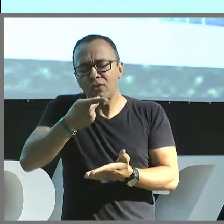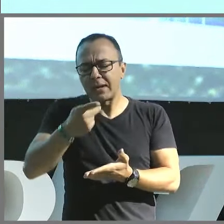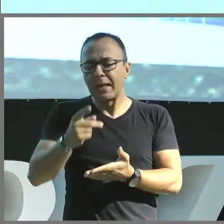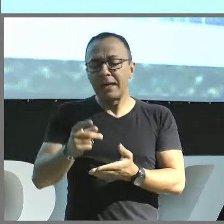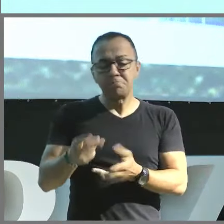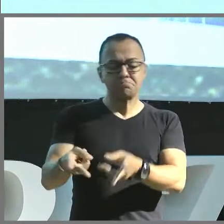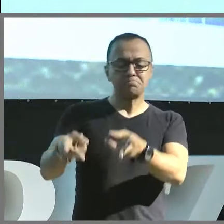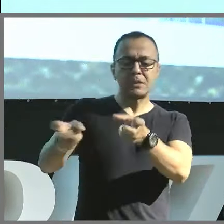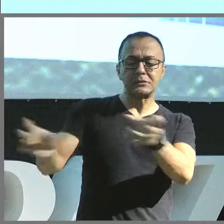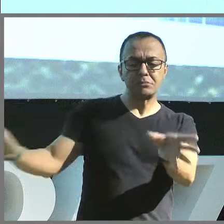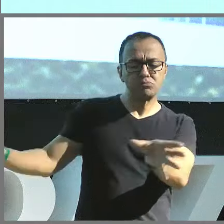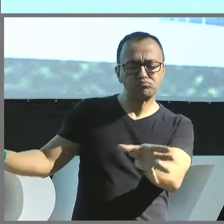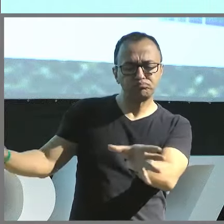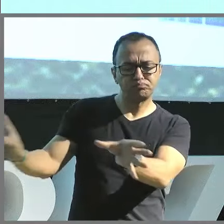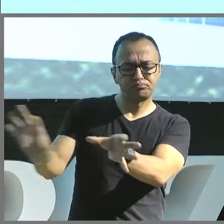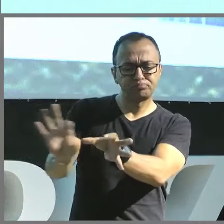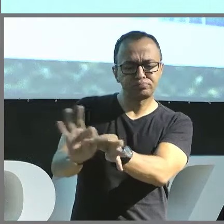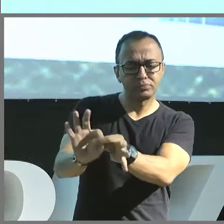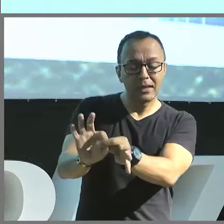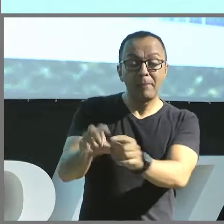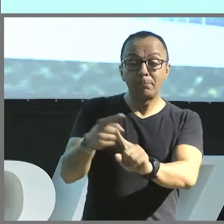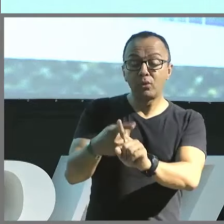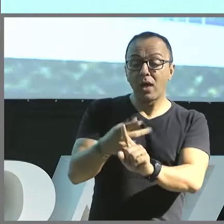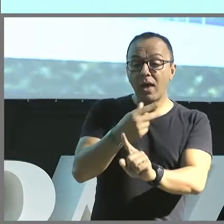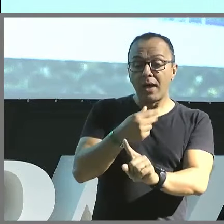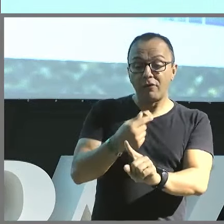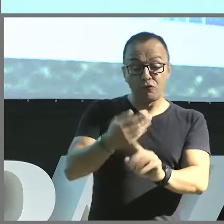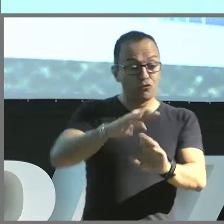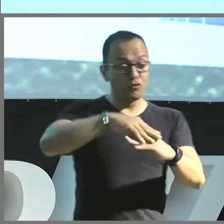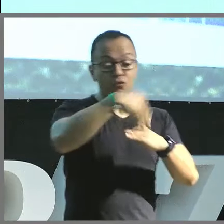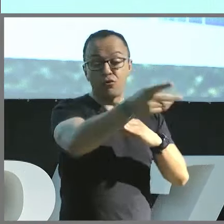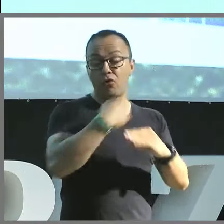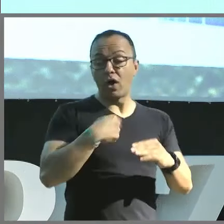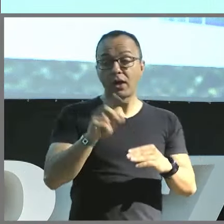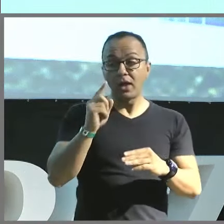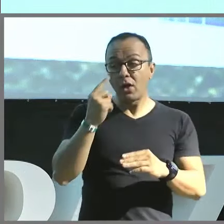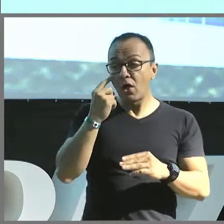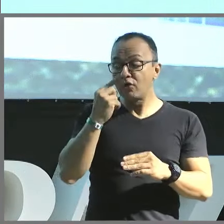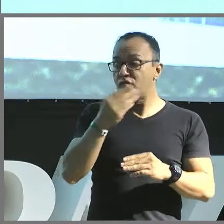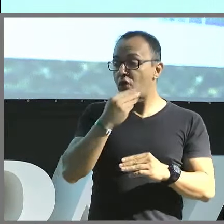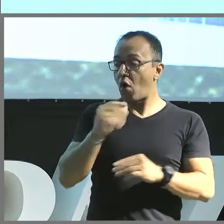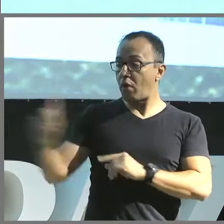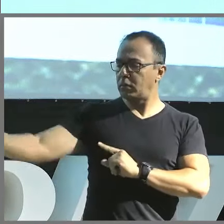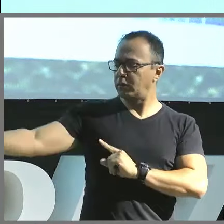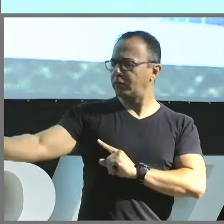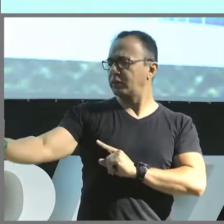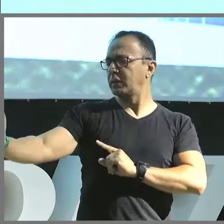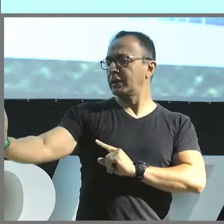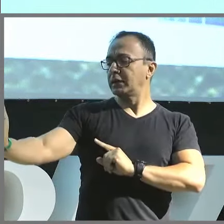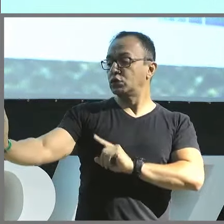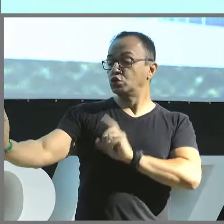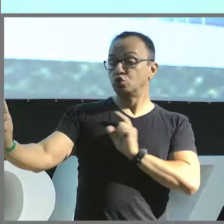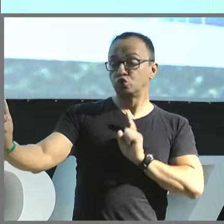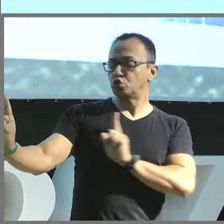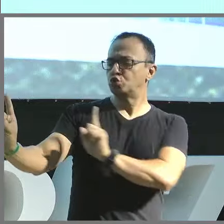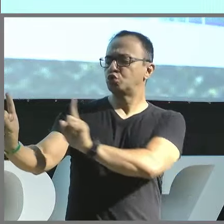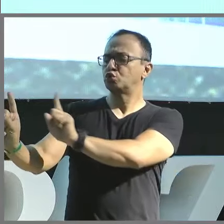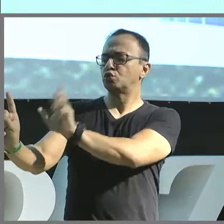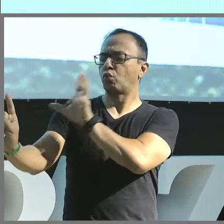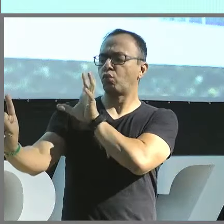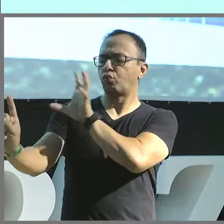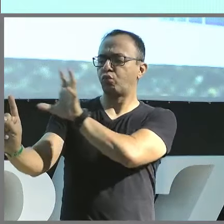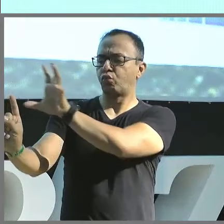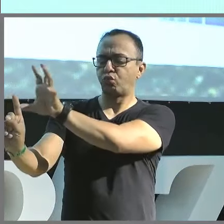vinha me aproximando do prédio. Eu vi o jovem. Tu sabes, o jovem começou a me descrever, eu digo, eu sei.